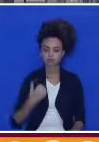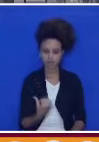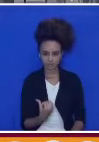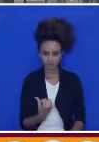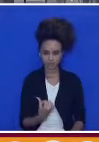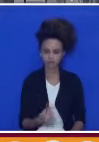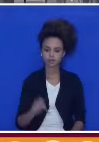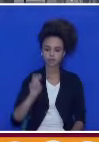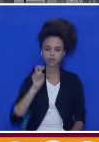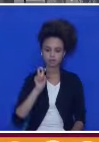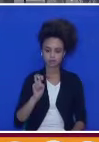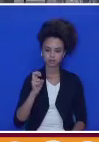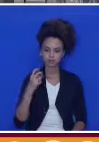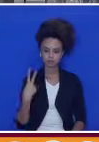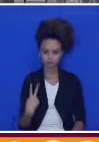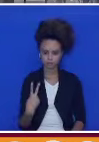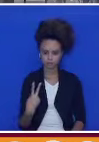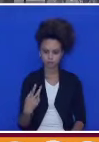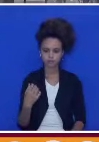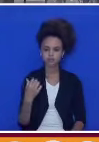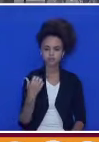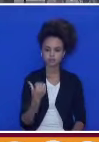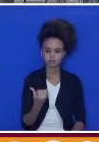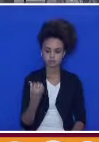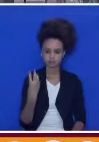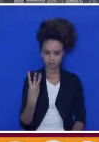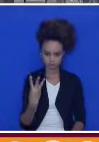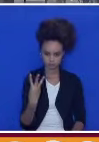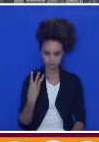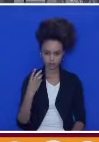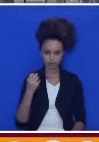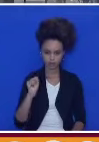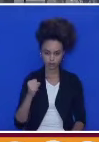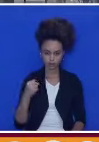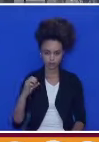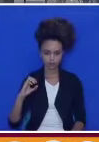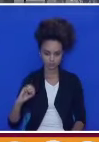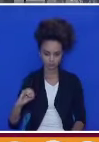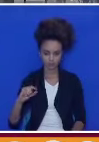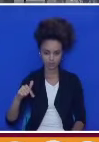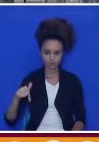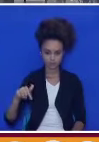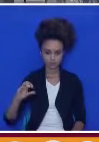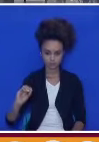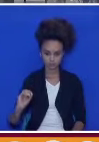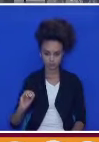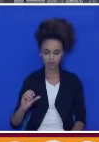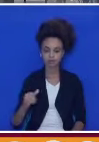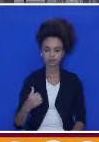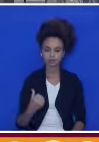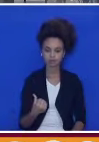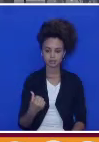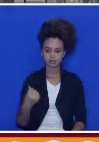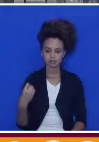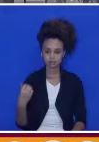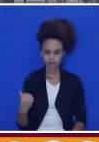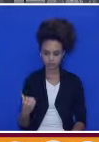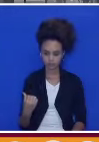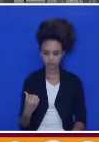96. 52, 63, 80, 70,